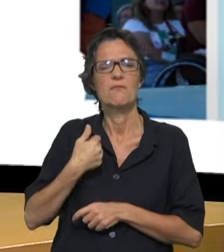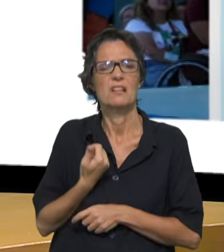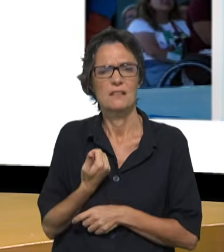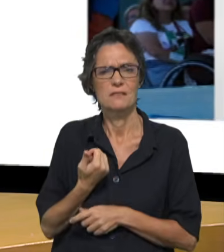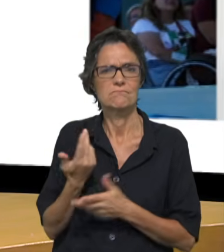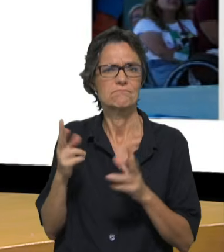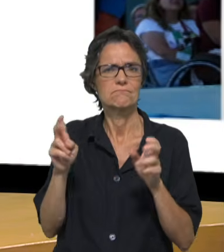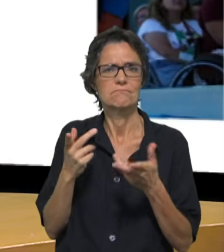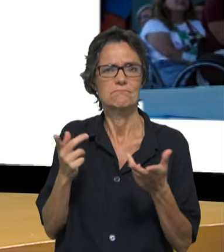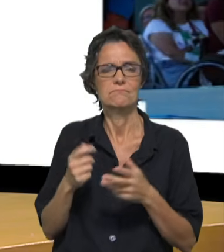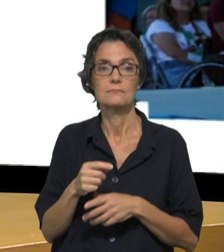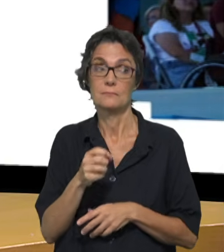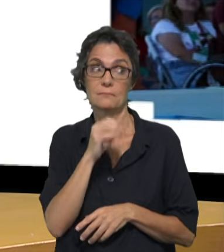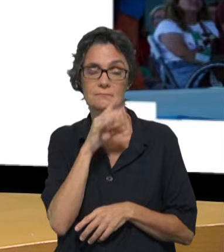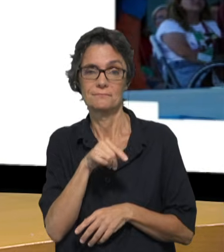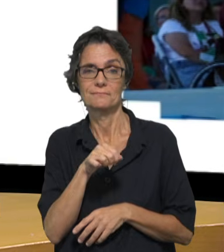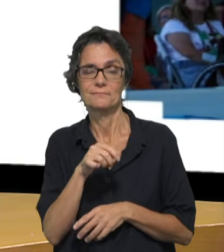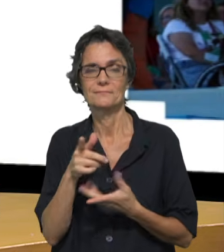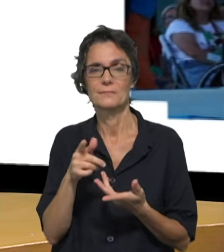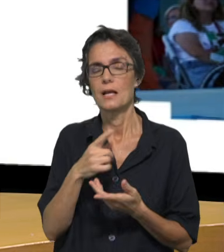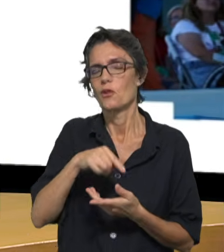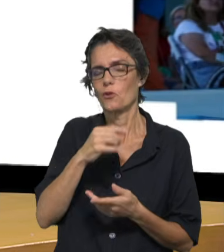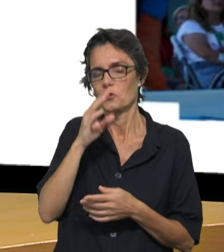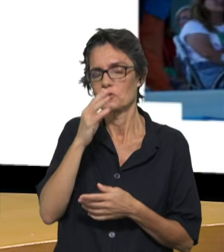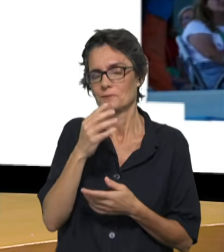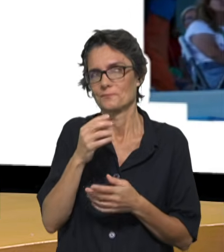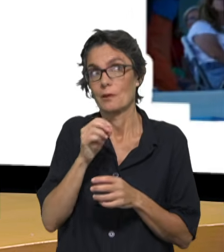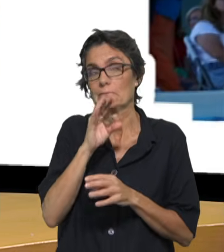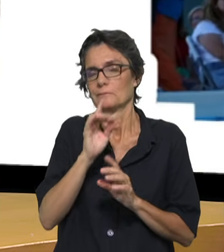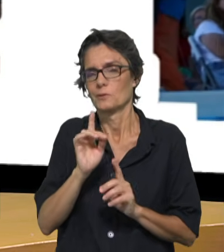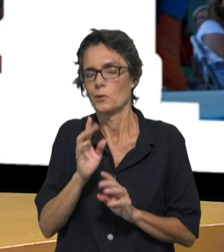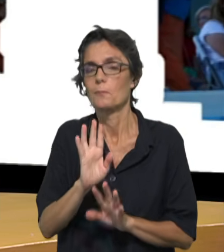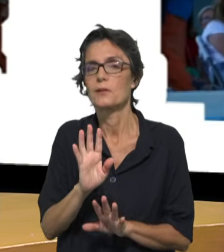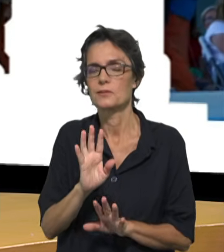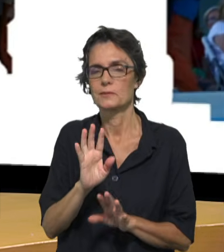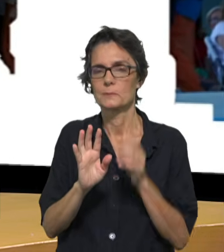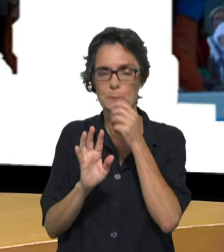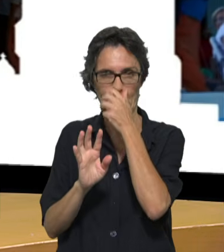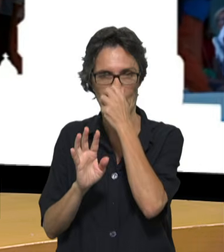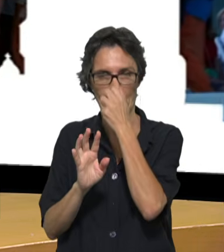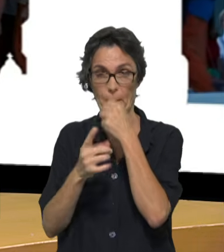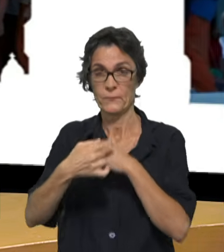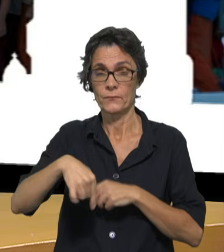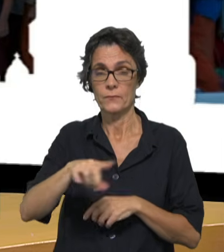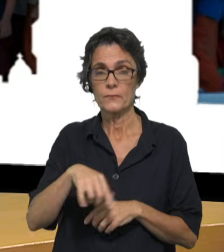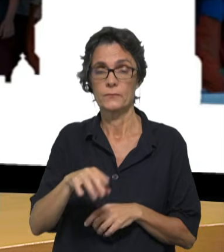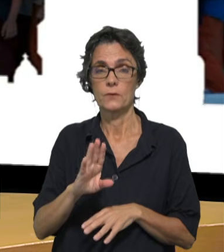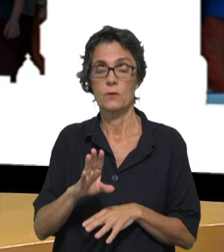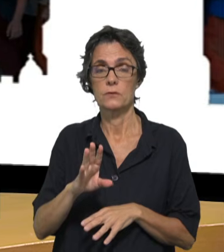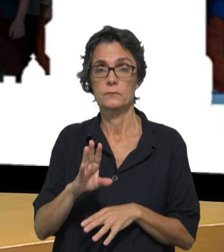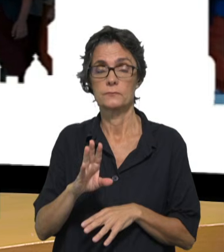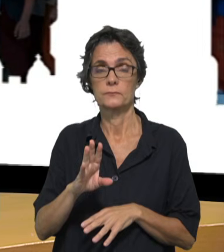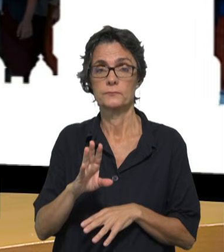nós, se calhar não foi assim tanto uma surpresa, mas porque nós tivemos umas